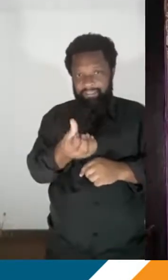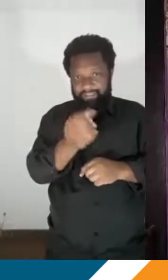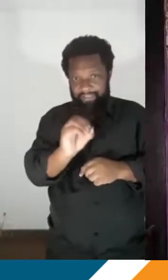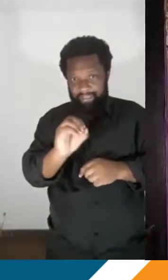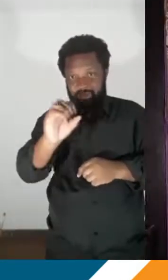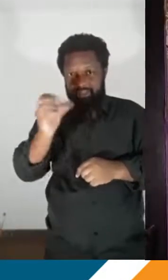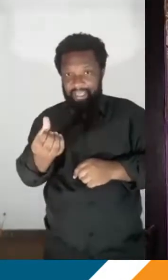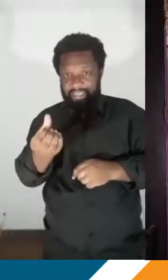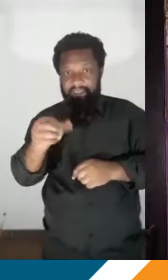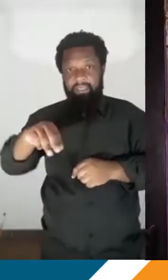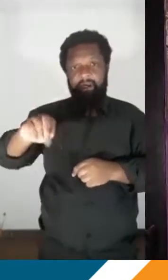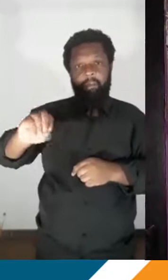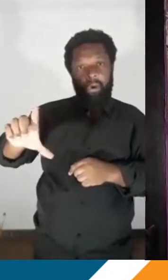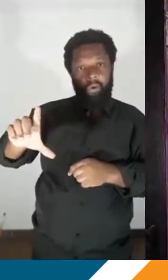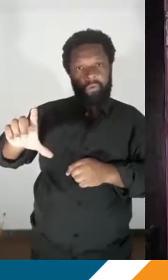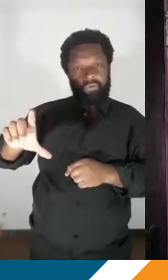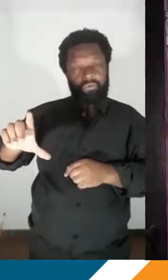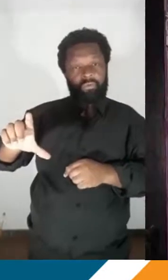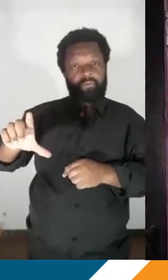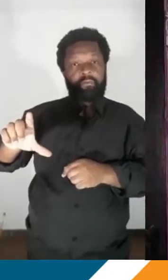0,06 mols